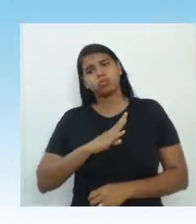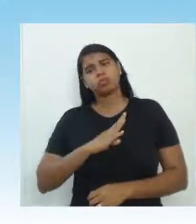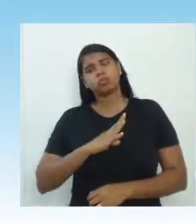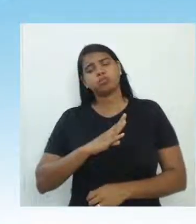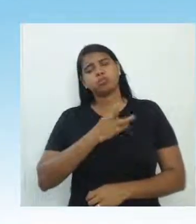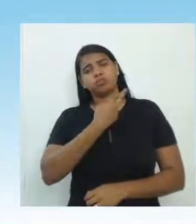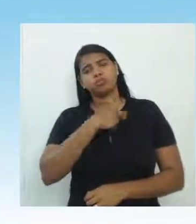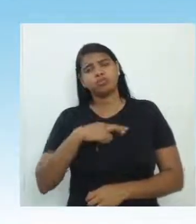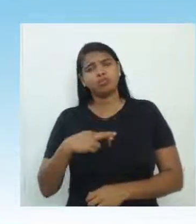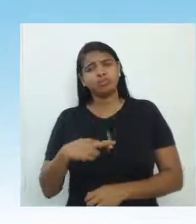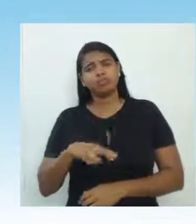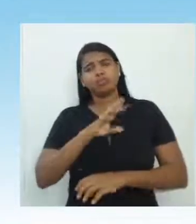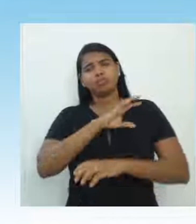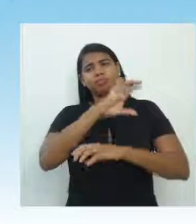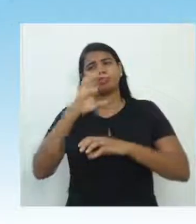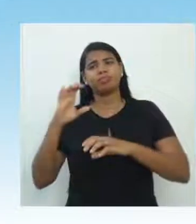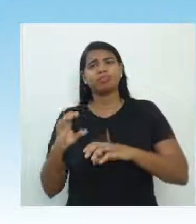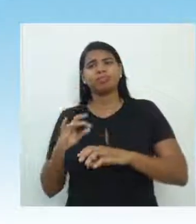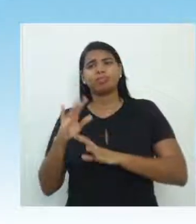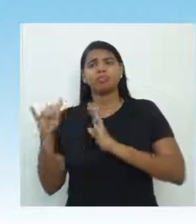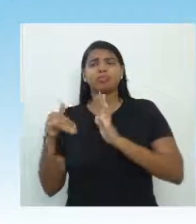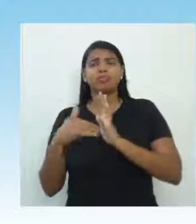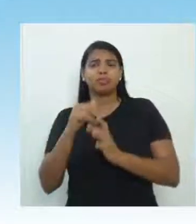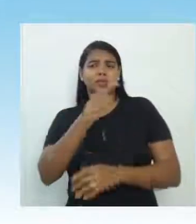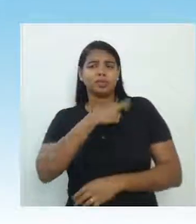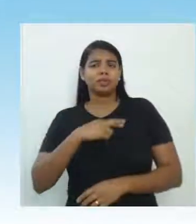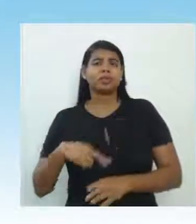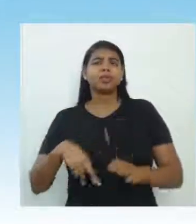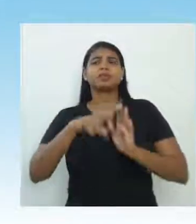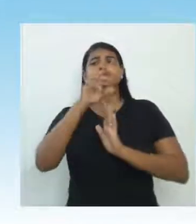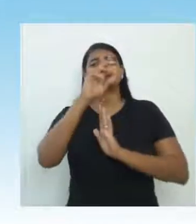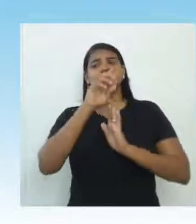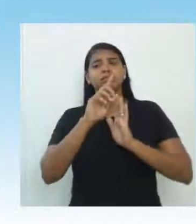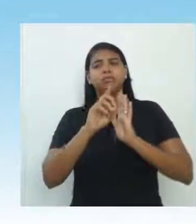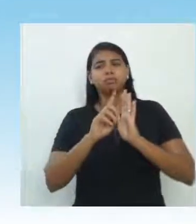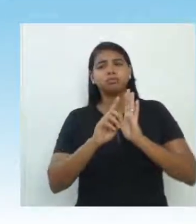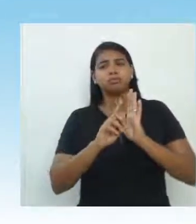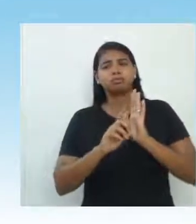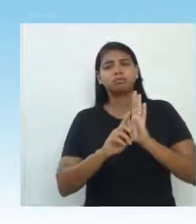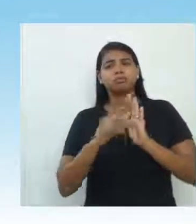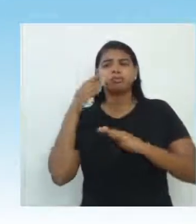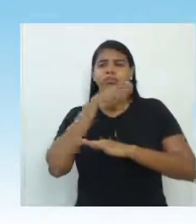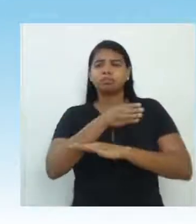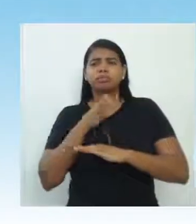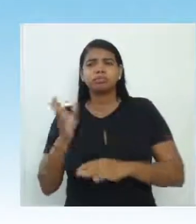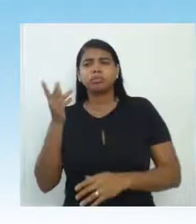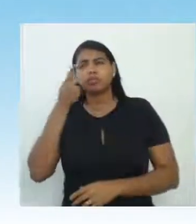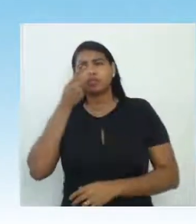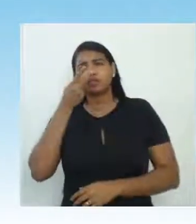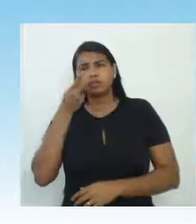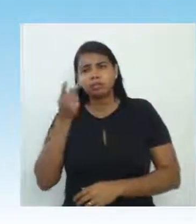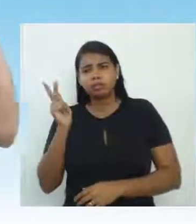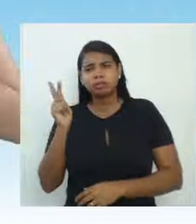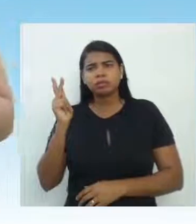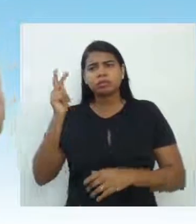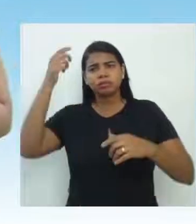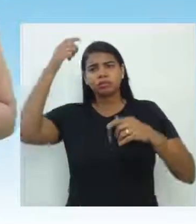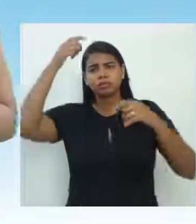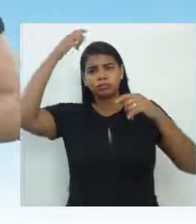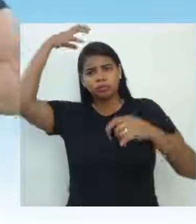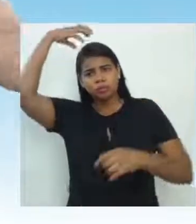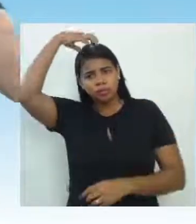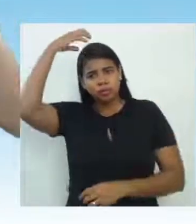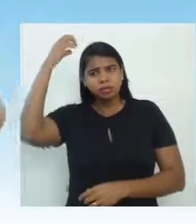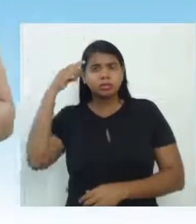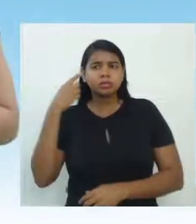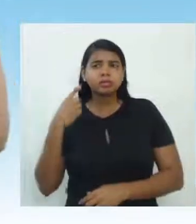as religiões precisam ter o seu direito, né, para poder ir na sinagoga, ir na igreja, ir no terreiro, né, com